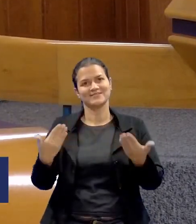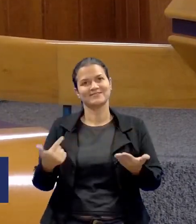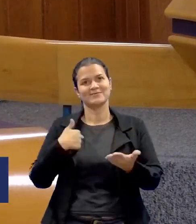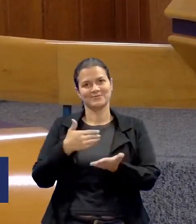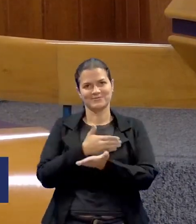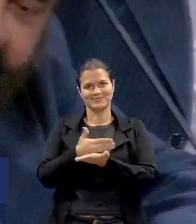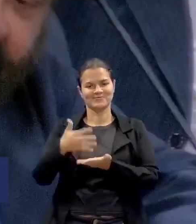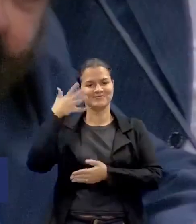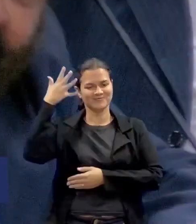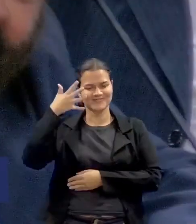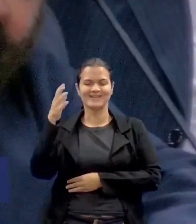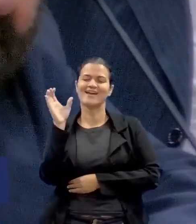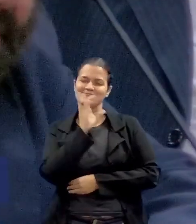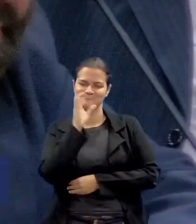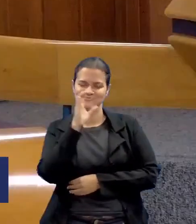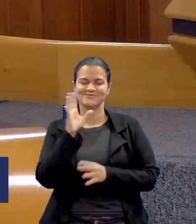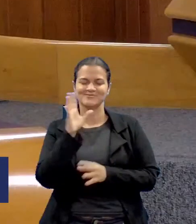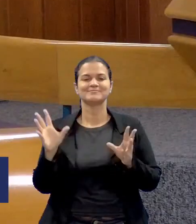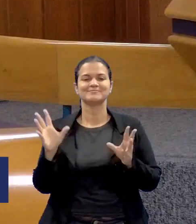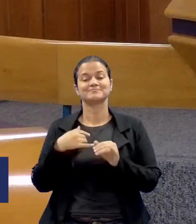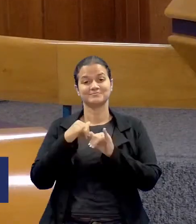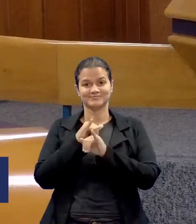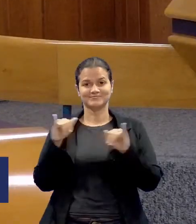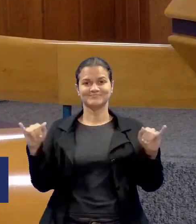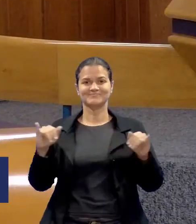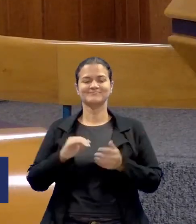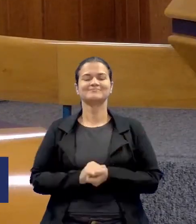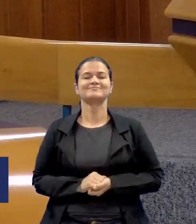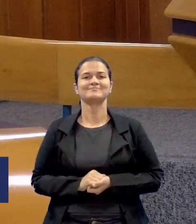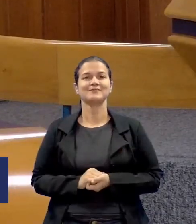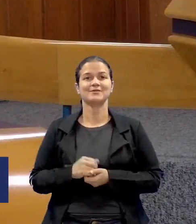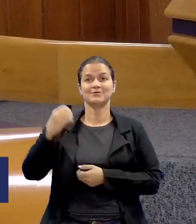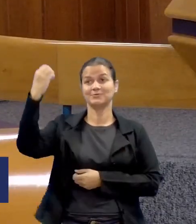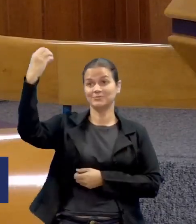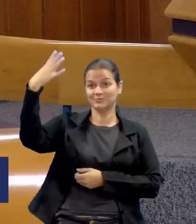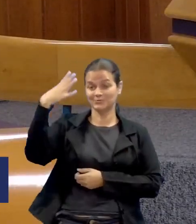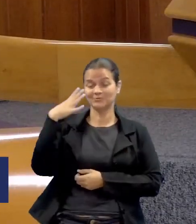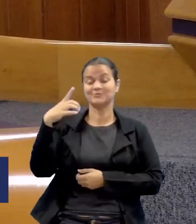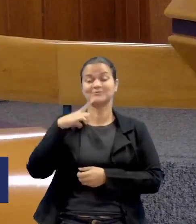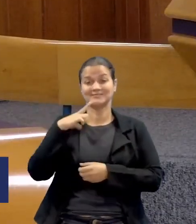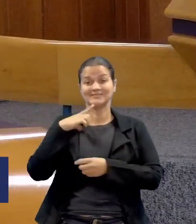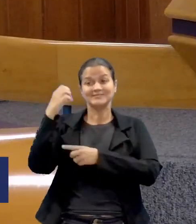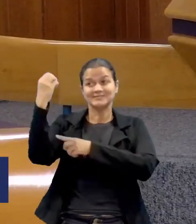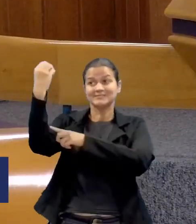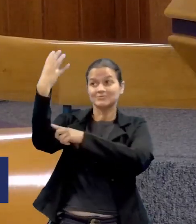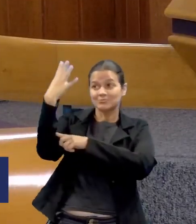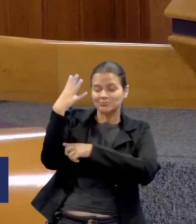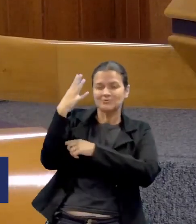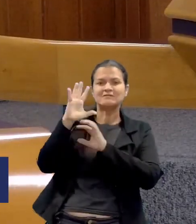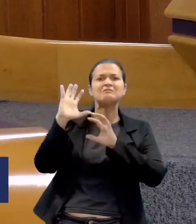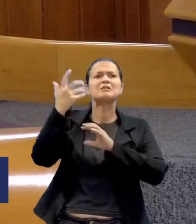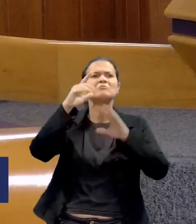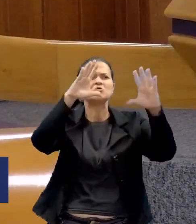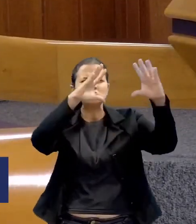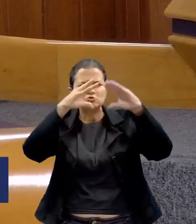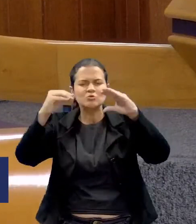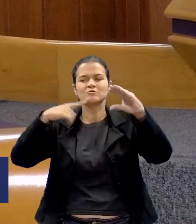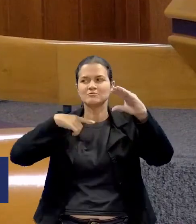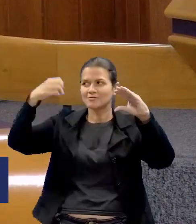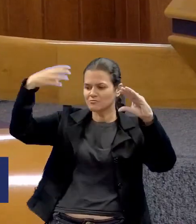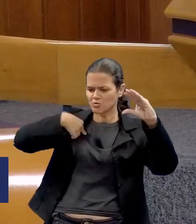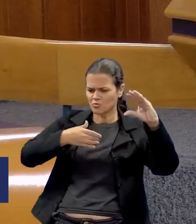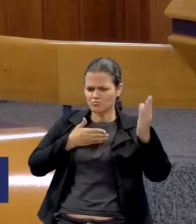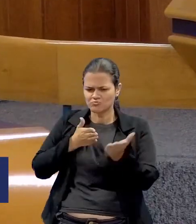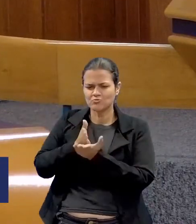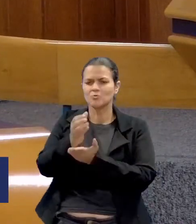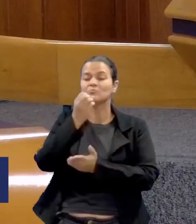minha fala, é rapidinho. Eu quero dizer que a luz raia nas trevas para o íntegro, para quem é misericórdia, compassivo